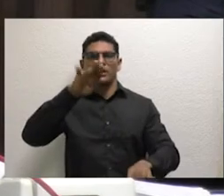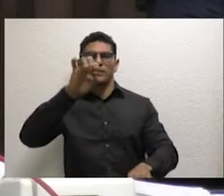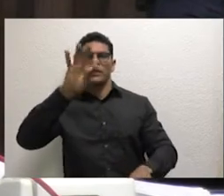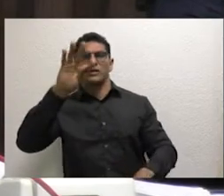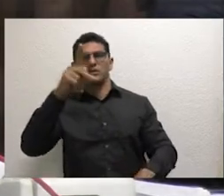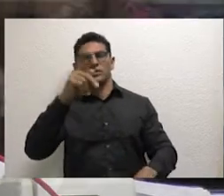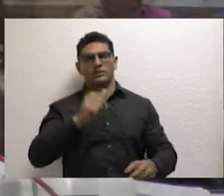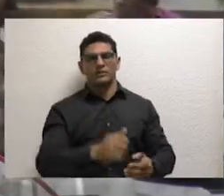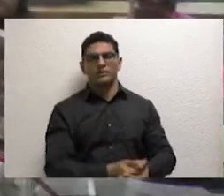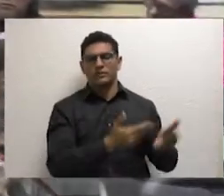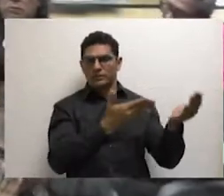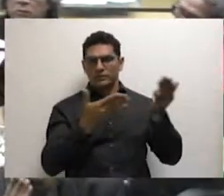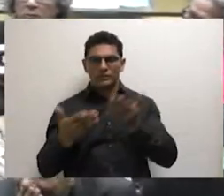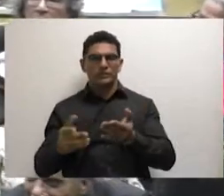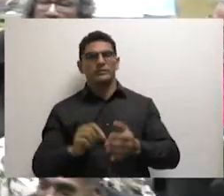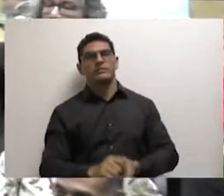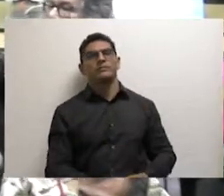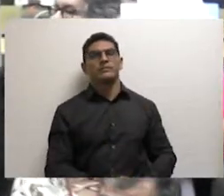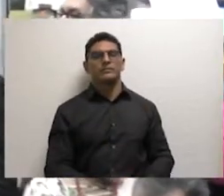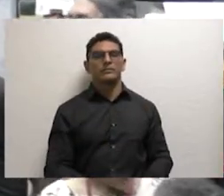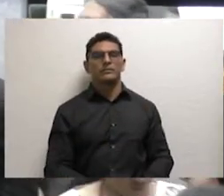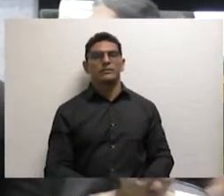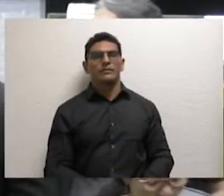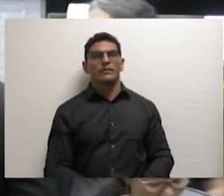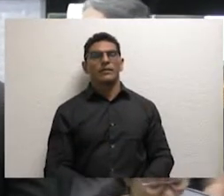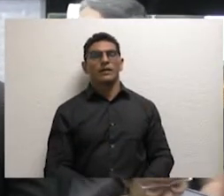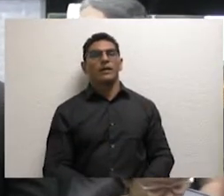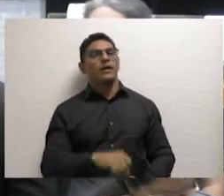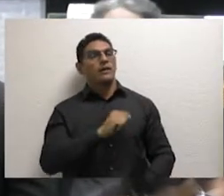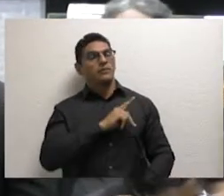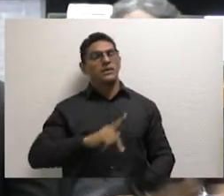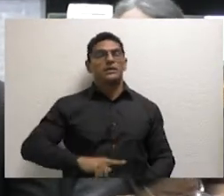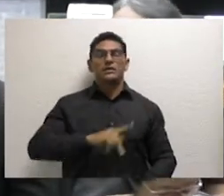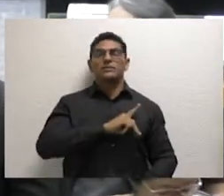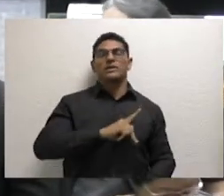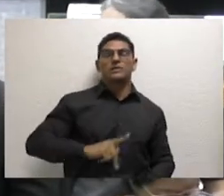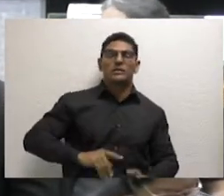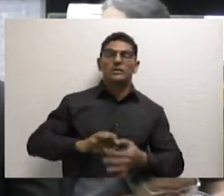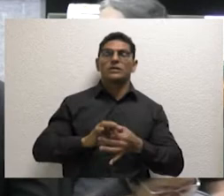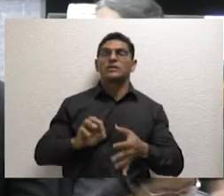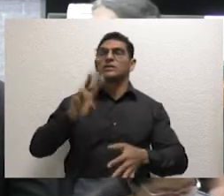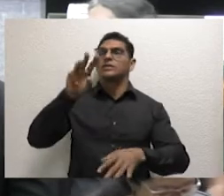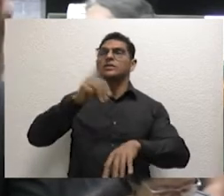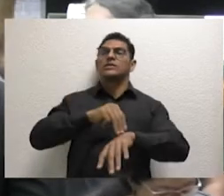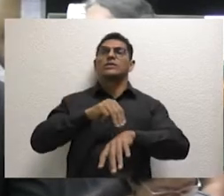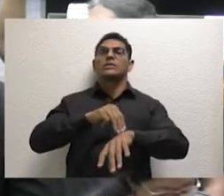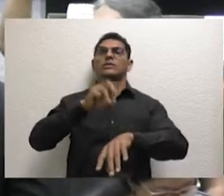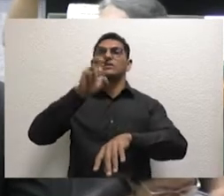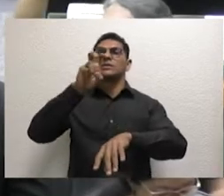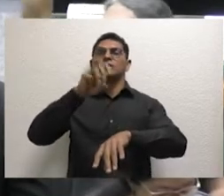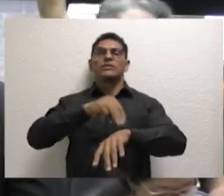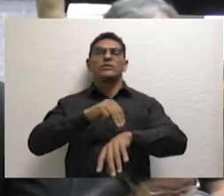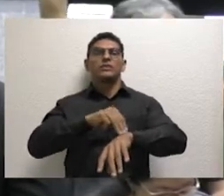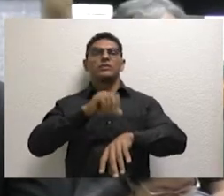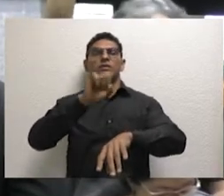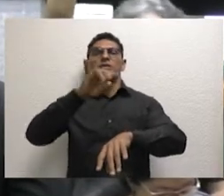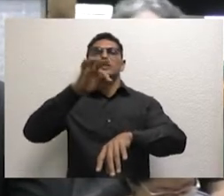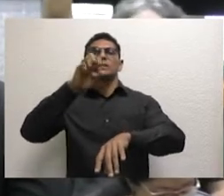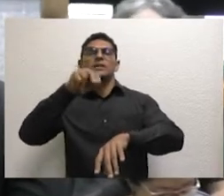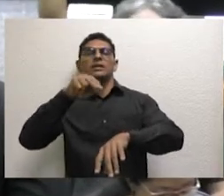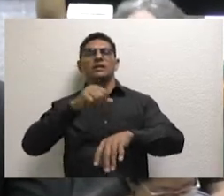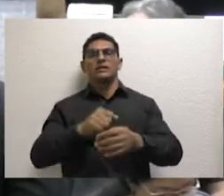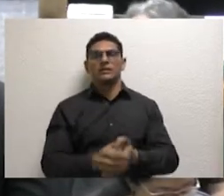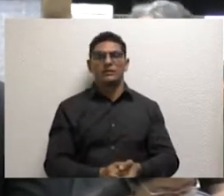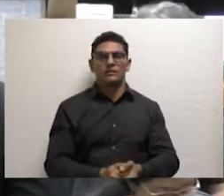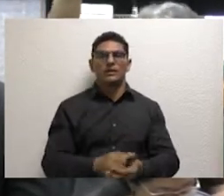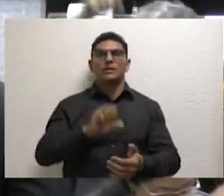eu gostaria de ceder senhor presidente senhor presidente eu estou cedendo 5 minutos para que o Cintean tenha as pronto e